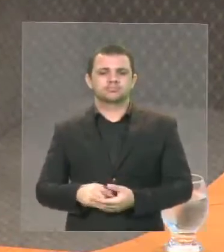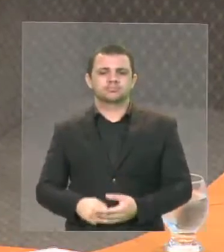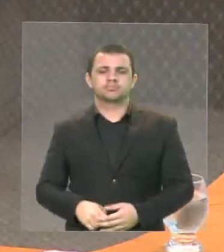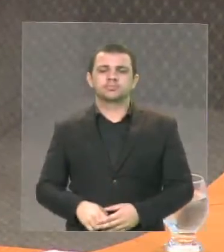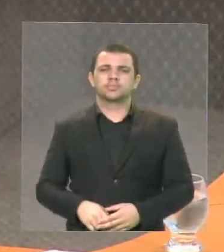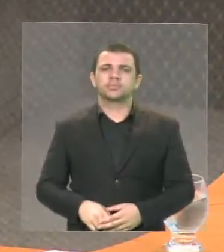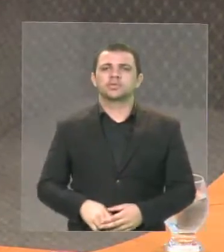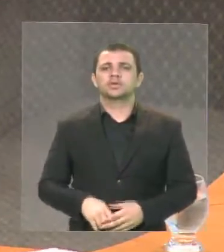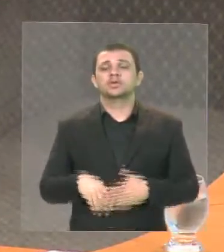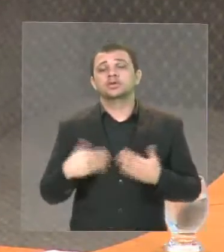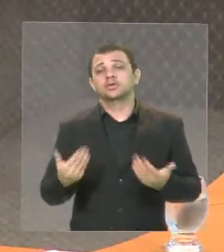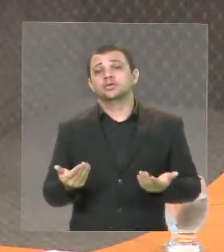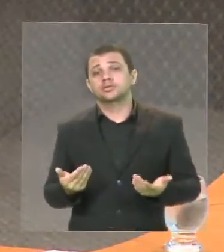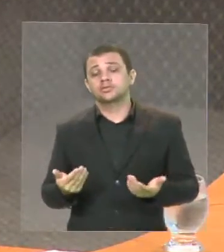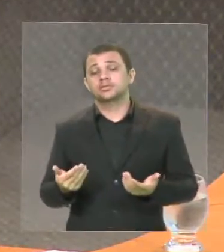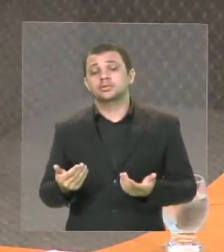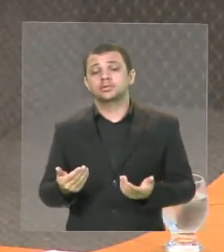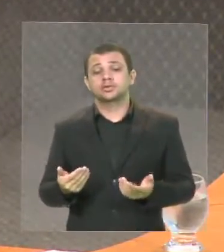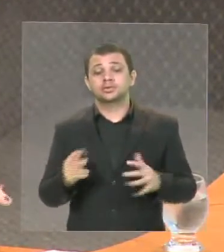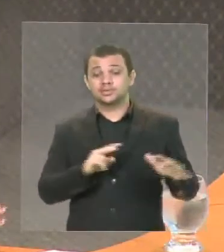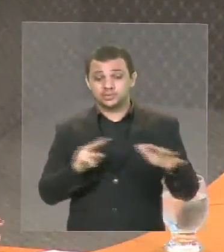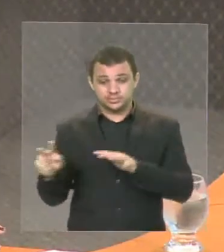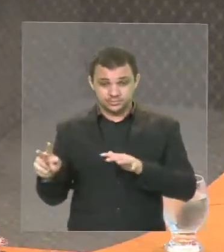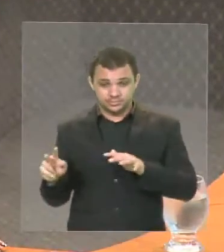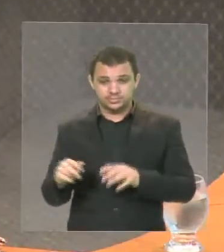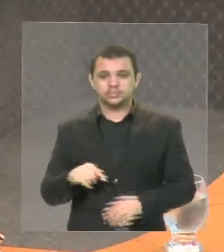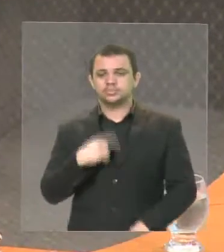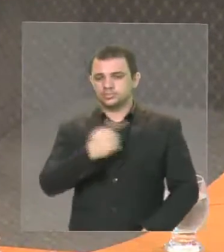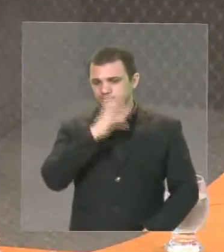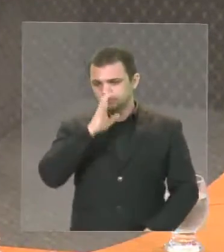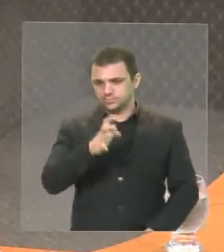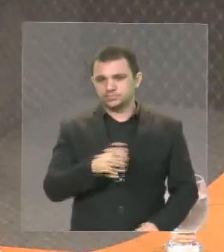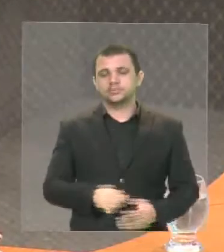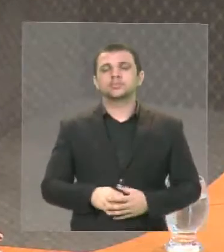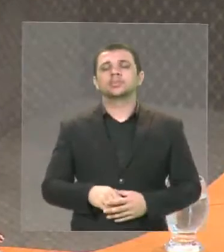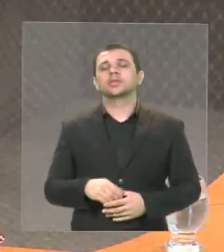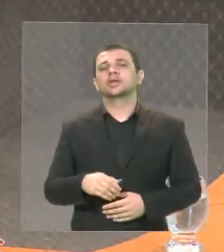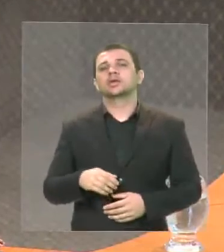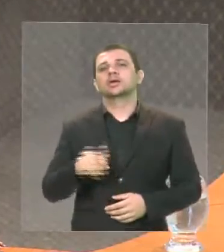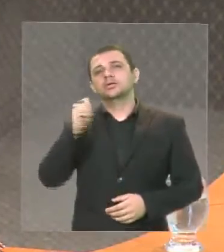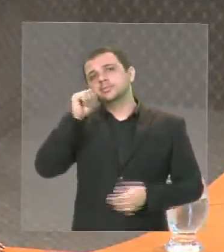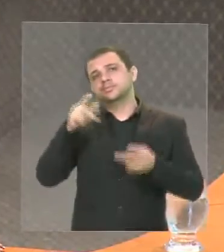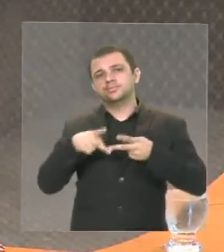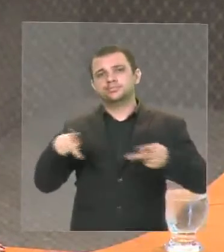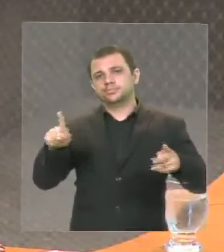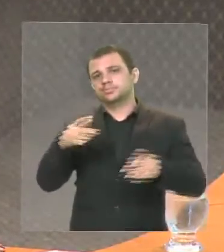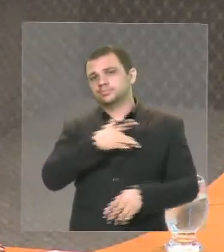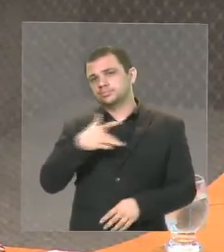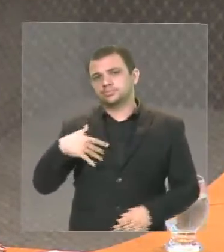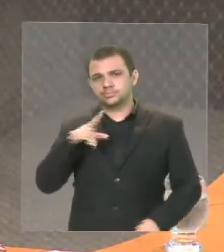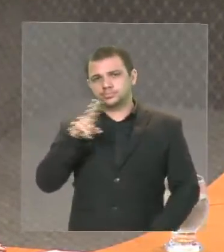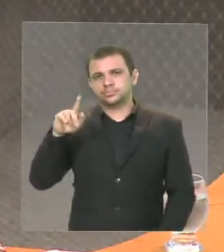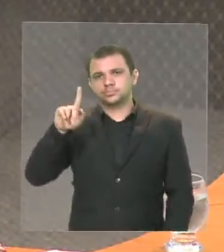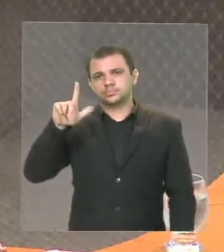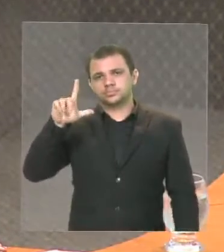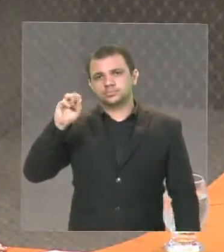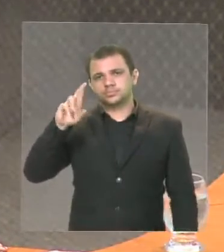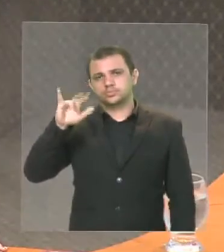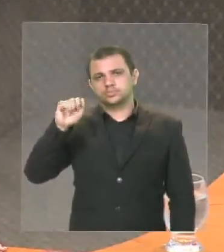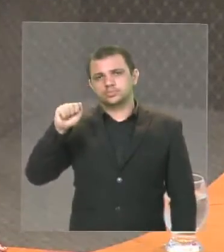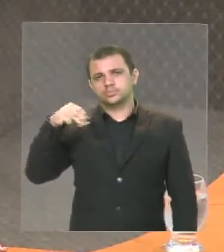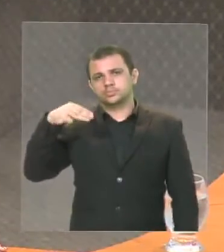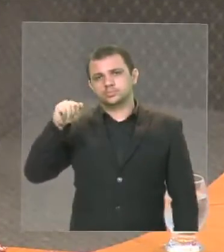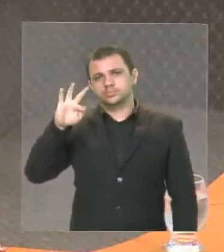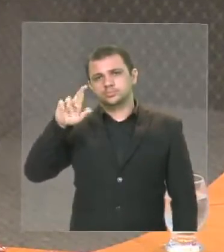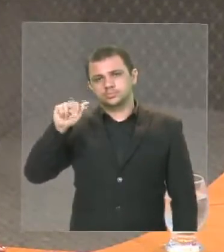Então, na mesma semana que denunciamos isso, a promotora de saúde, Glória Mafra, esteve na unidade.